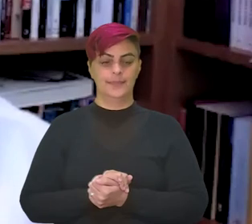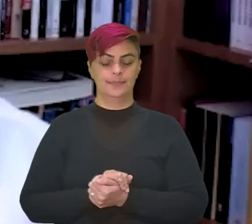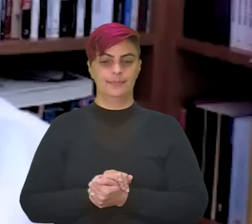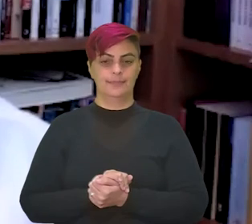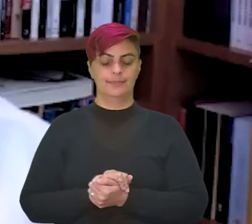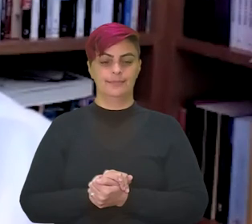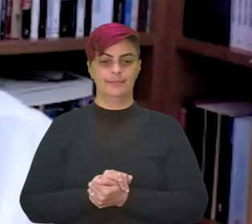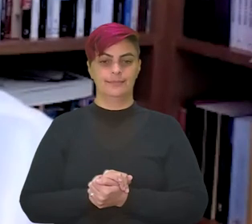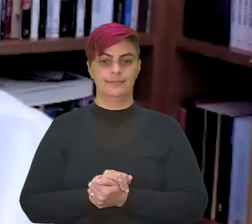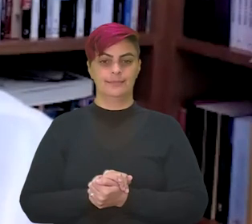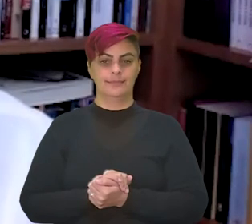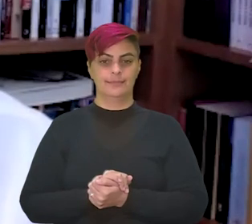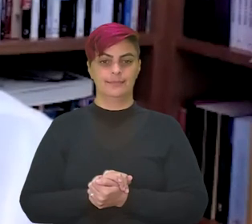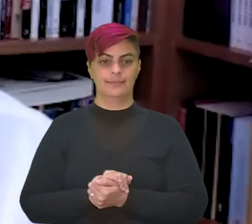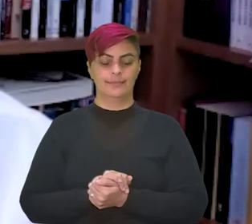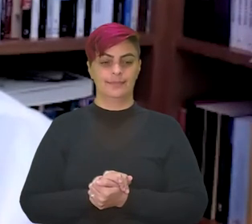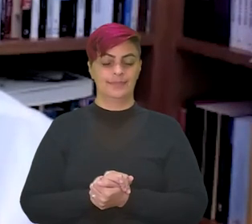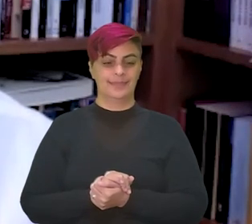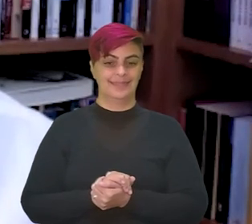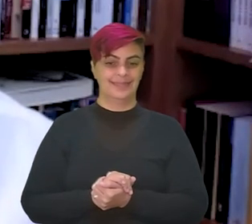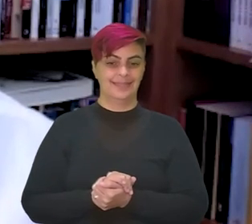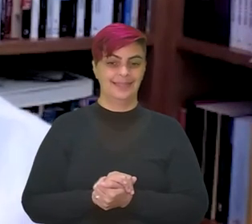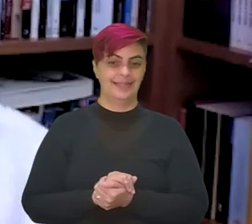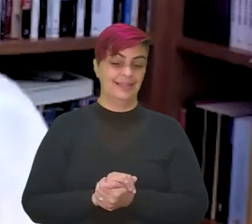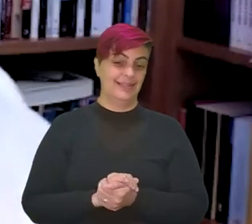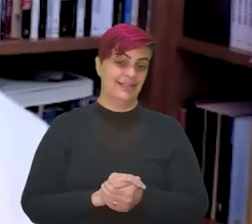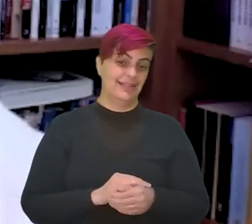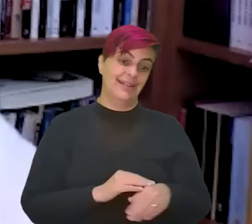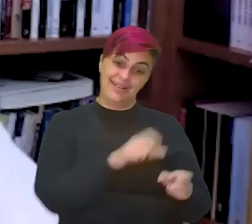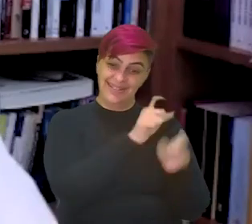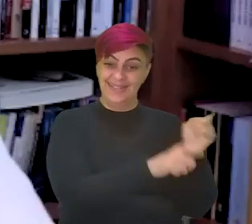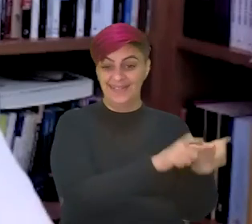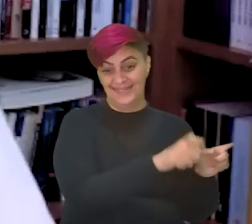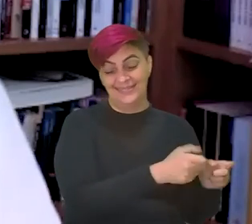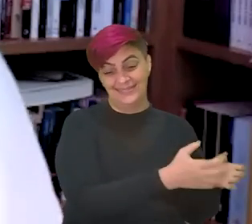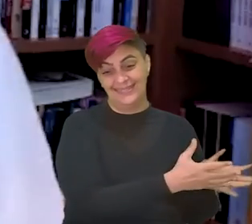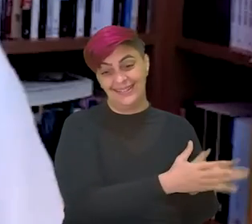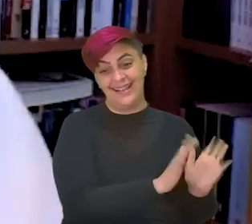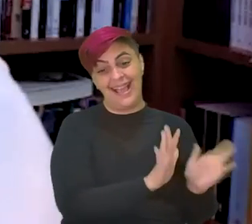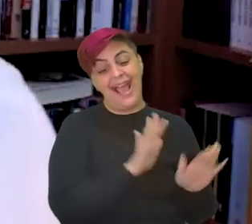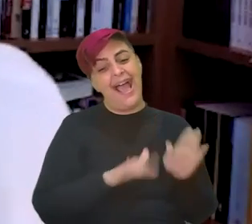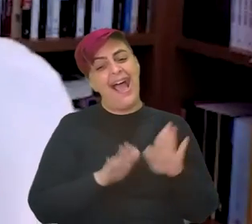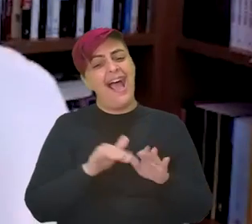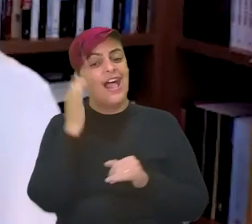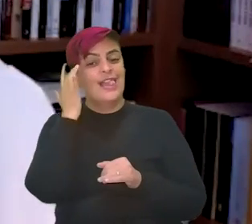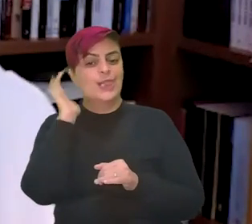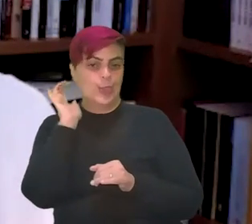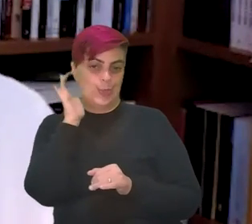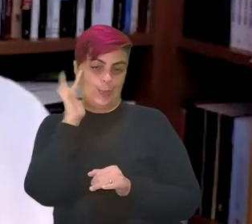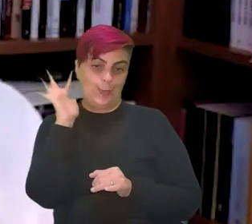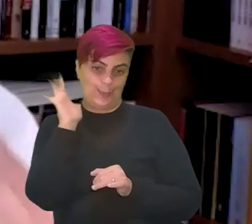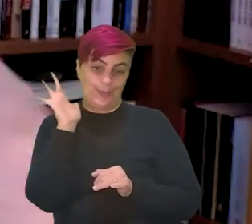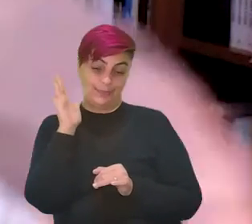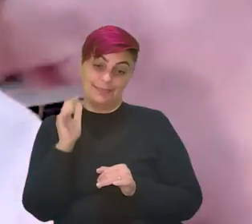os nativos nem sempre sabem a teoria, nem sempre sabem as razões. Então, eu diria